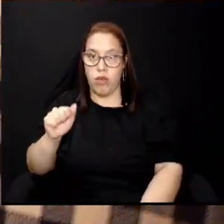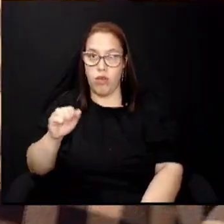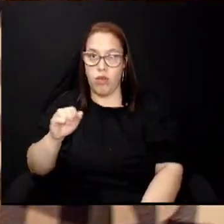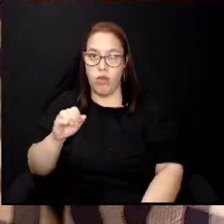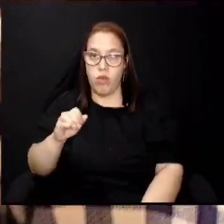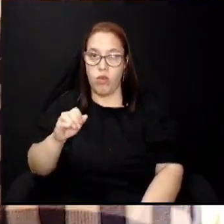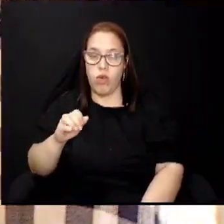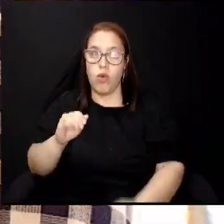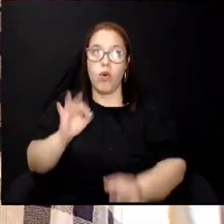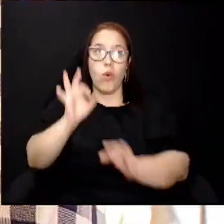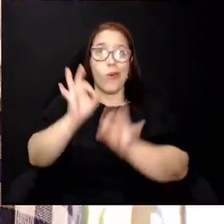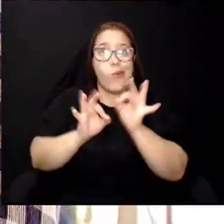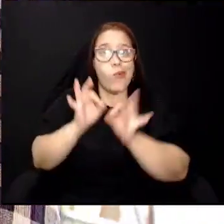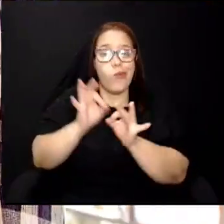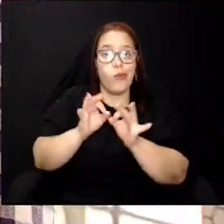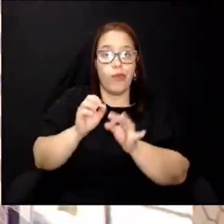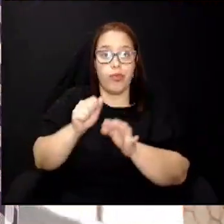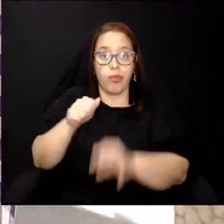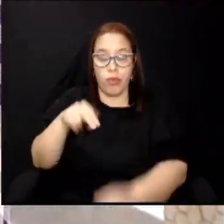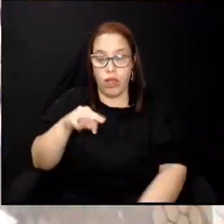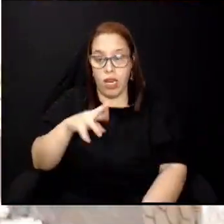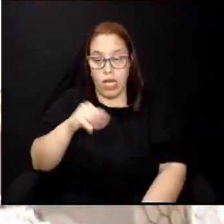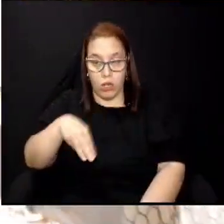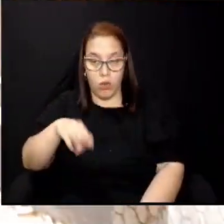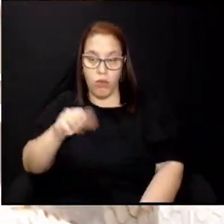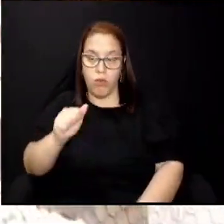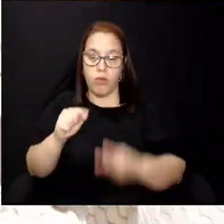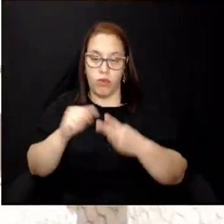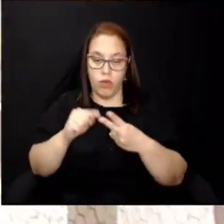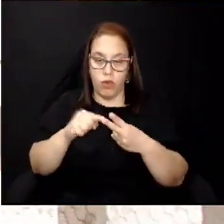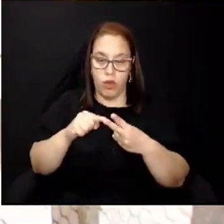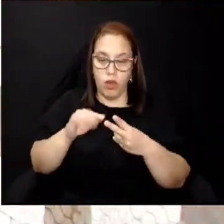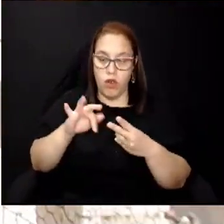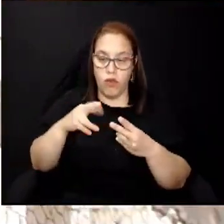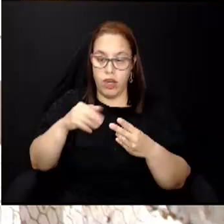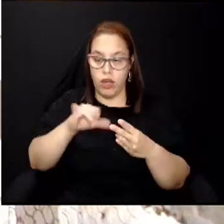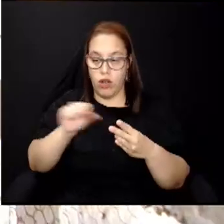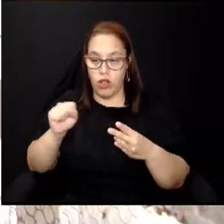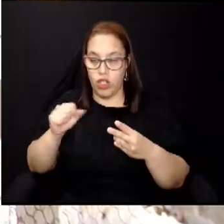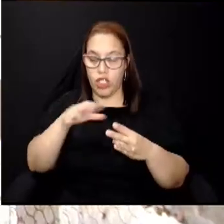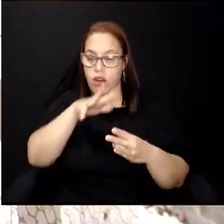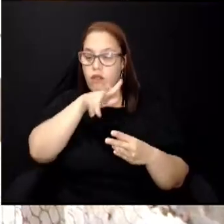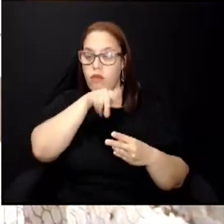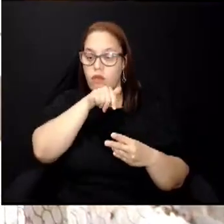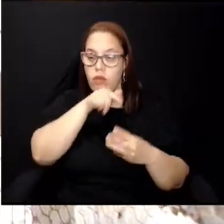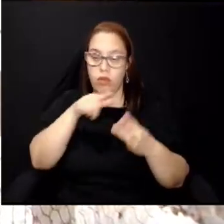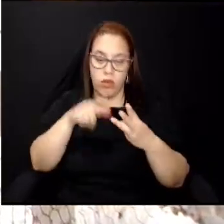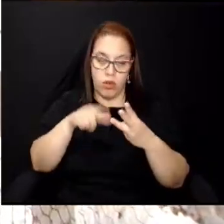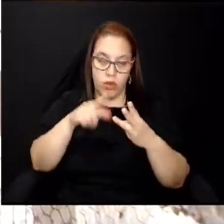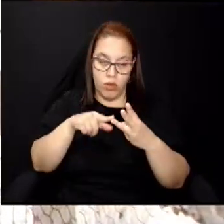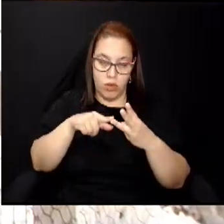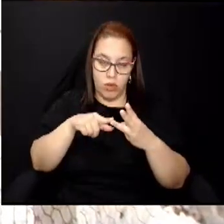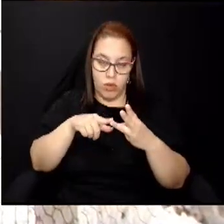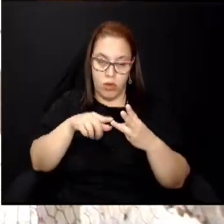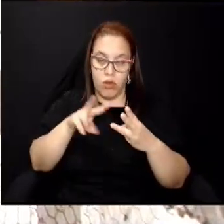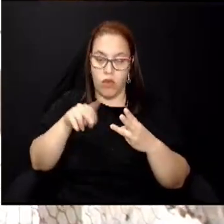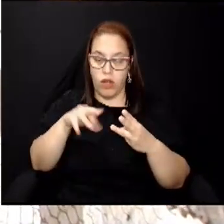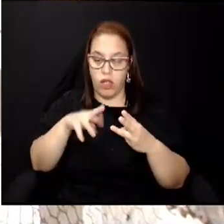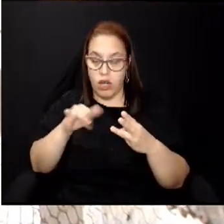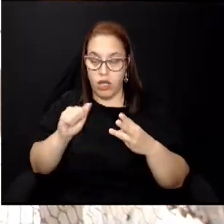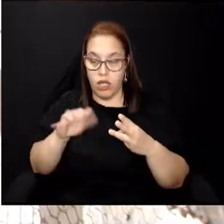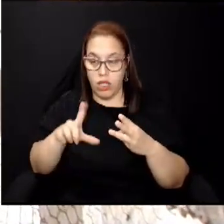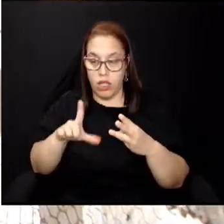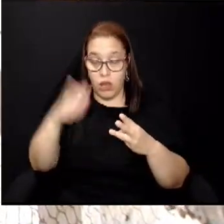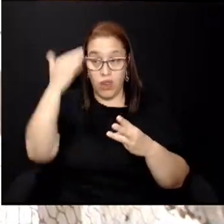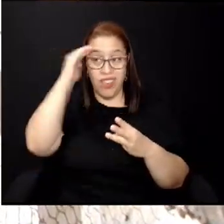pela anatomia, eu passo pela fisiologia animal, eu passo pela fisiologia vegetal para entender também como que funcionam